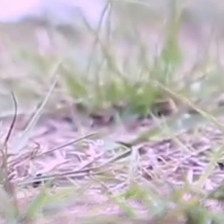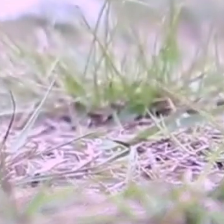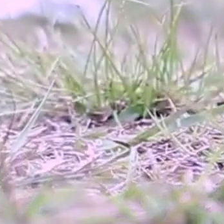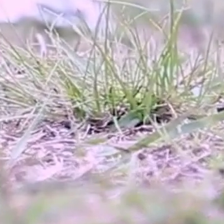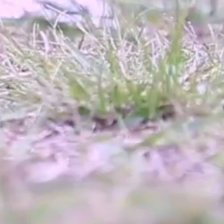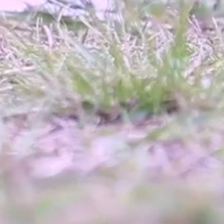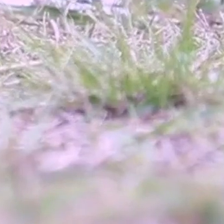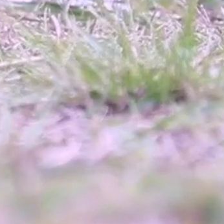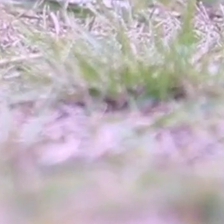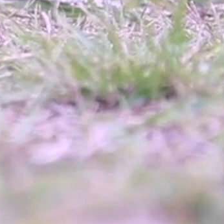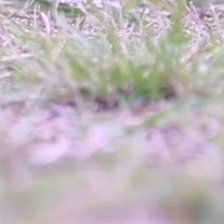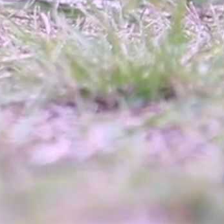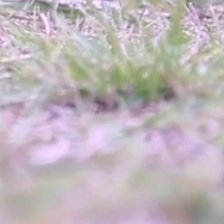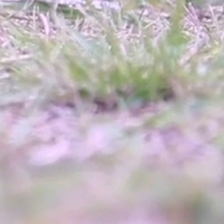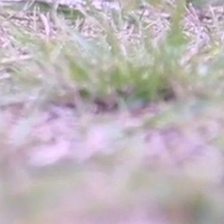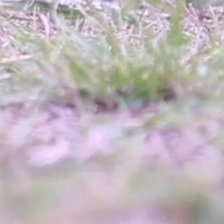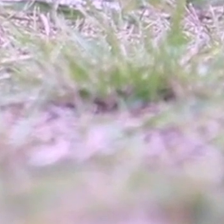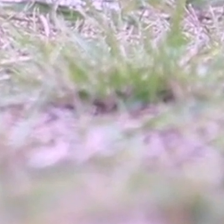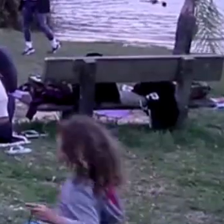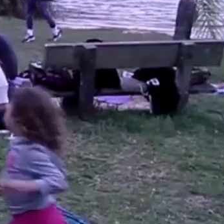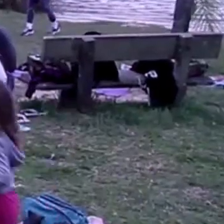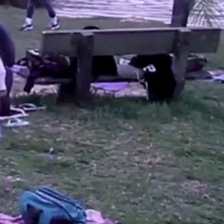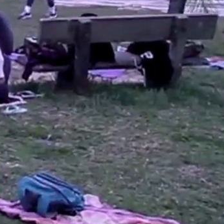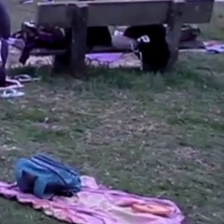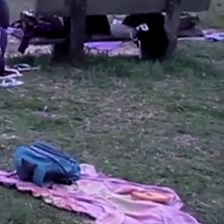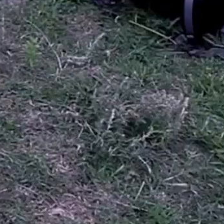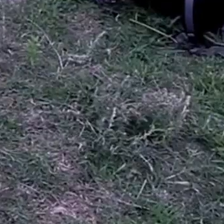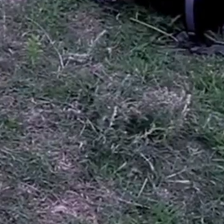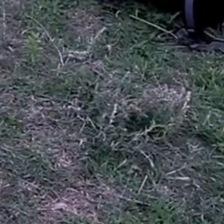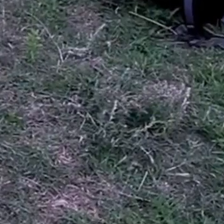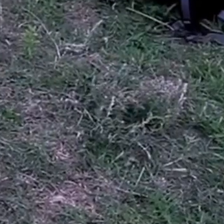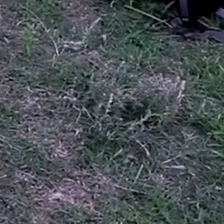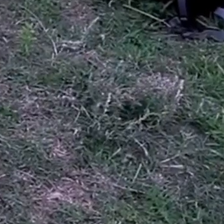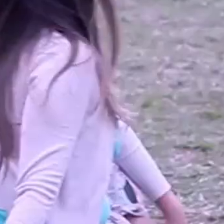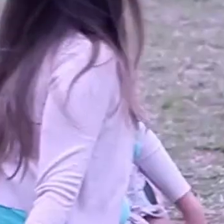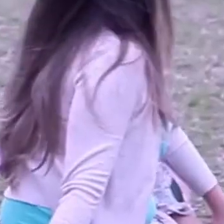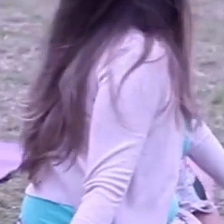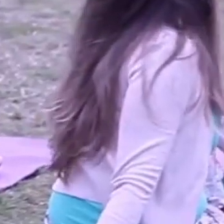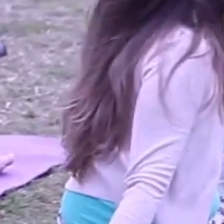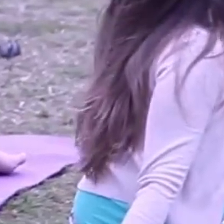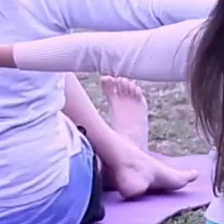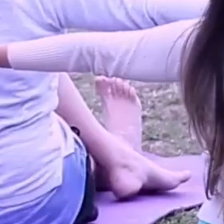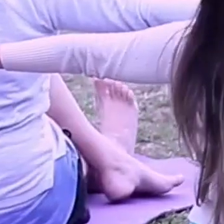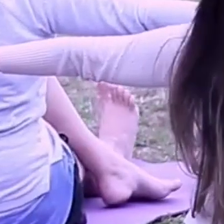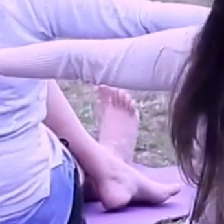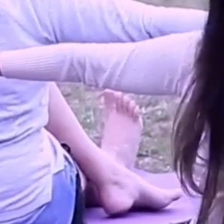nativa fazendo colmeia, colhendo pra lá e pra cá.